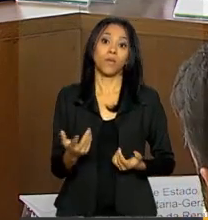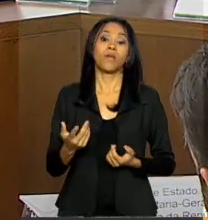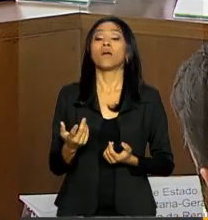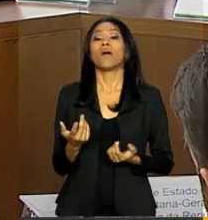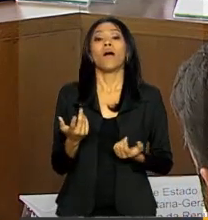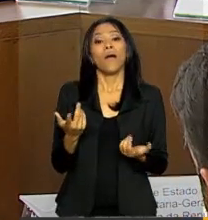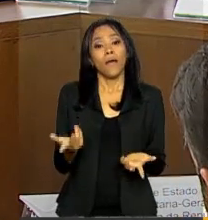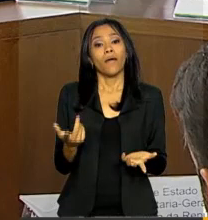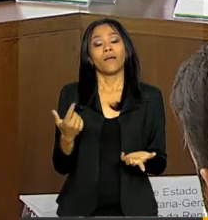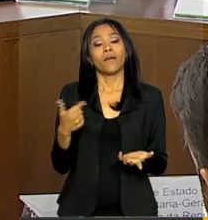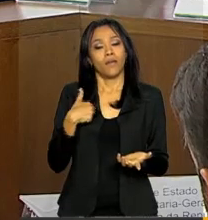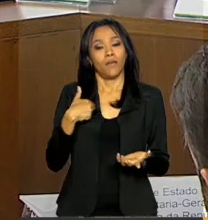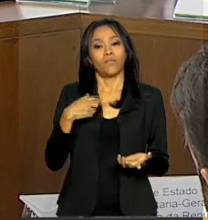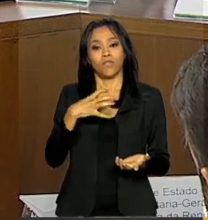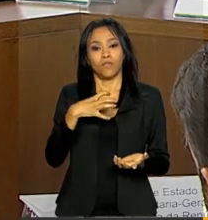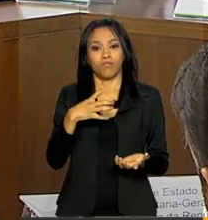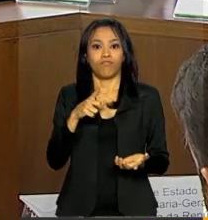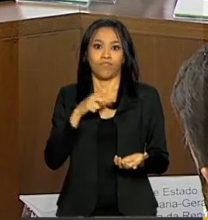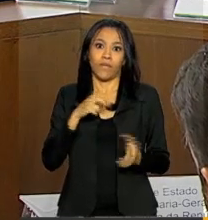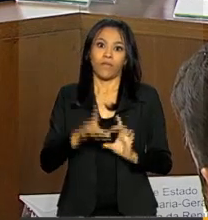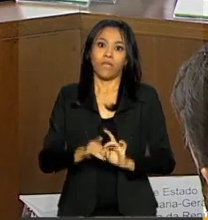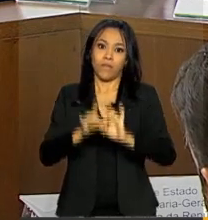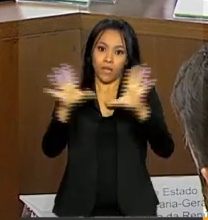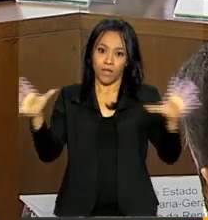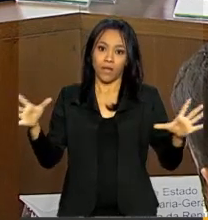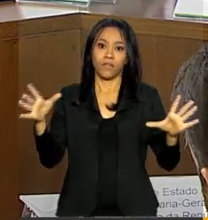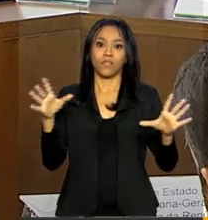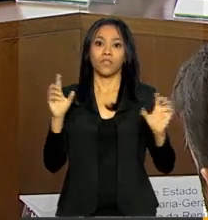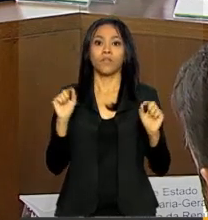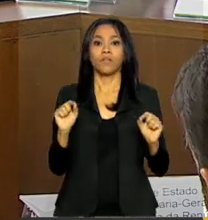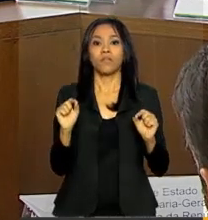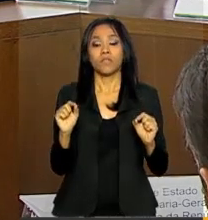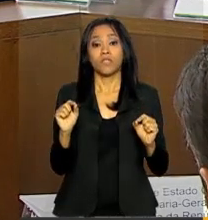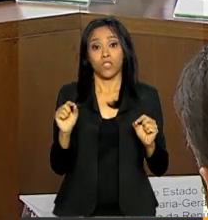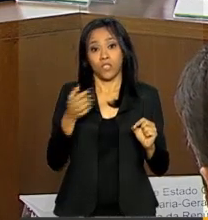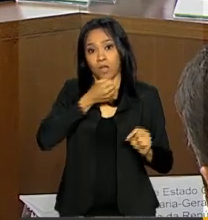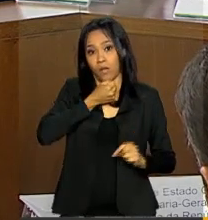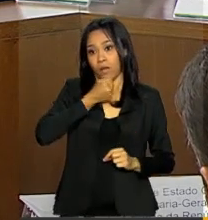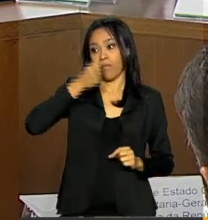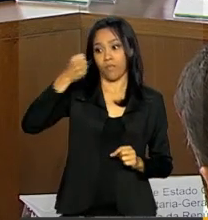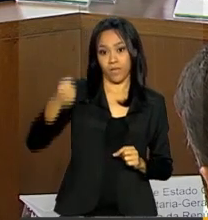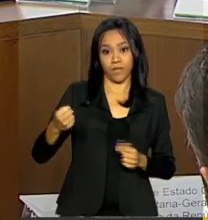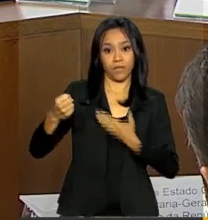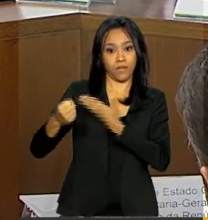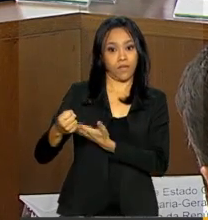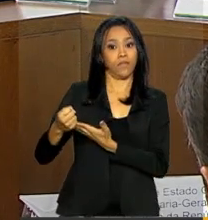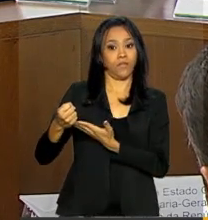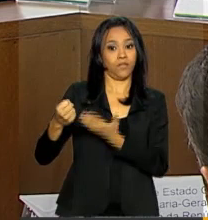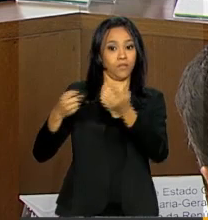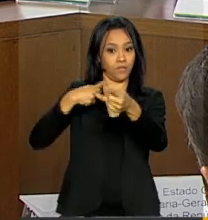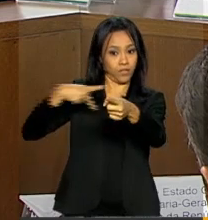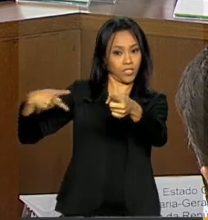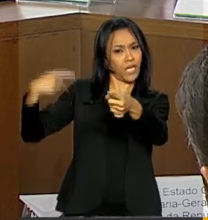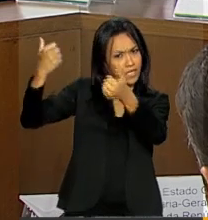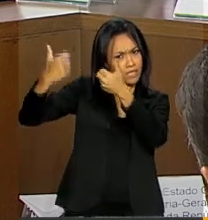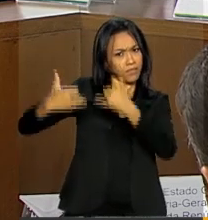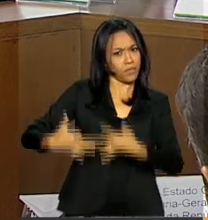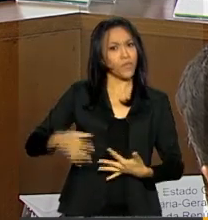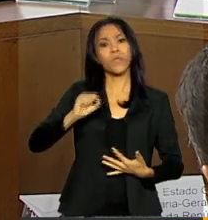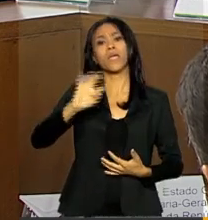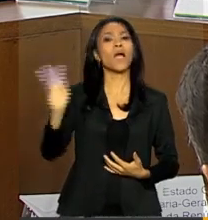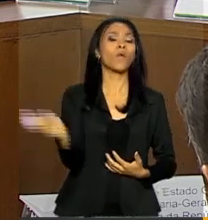tomar ea liberdade de depois passar a palavra a senhora presidente cármen lúcia para que ela escreva um pouco o que aconteceu